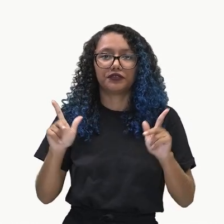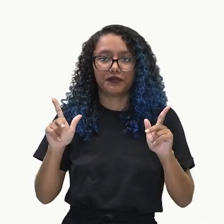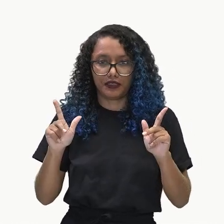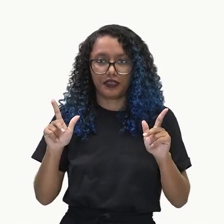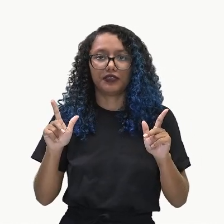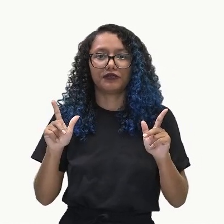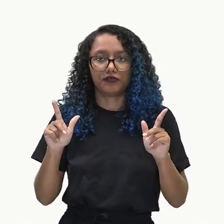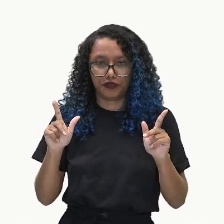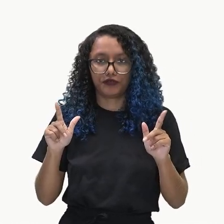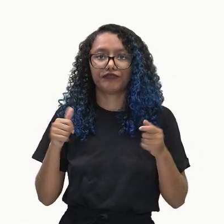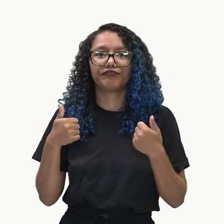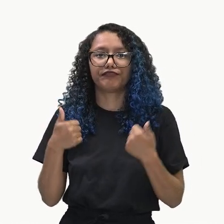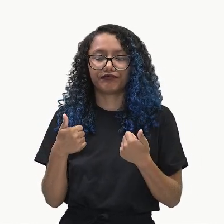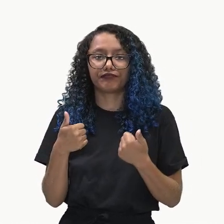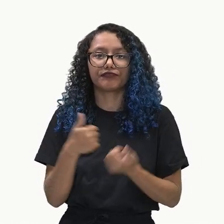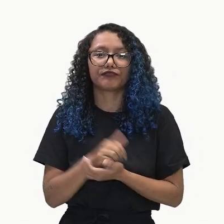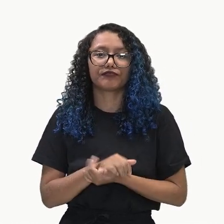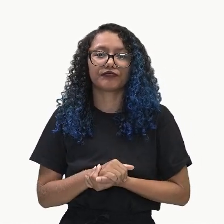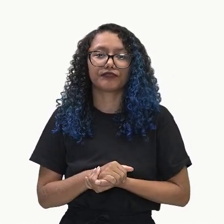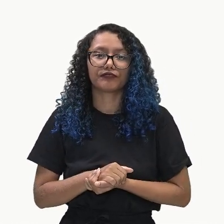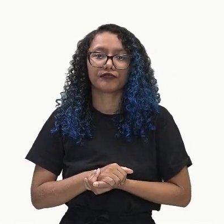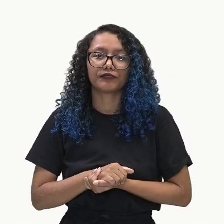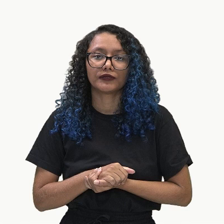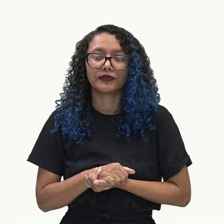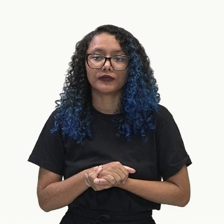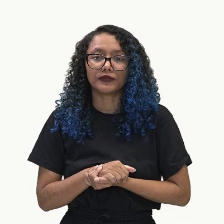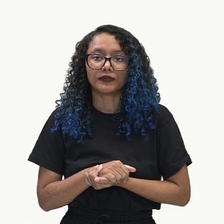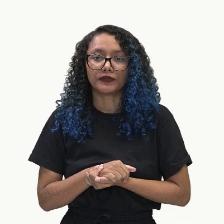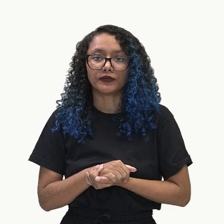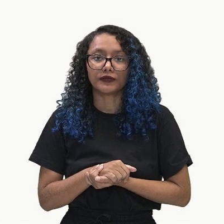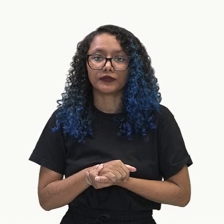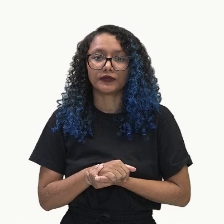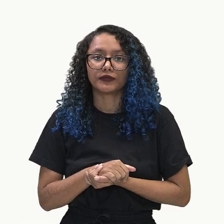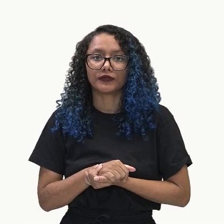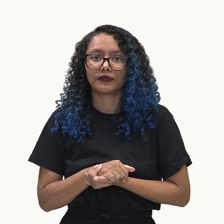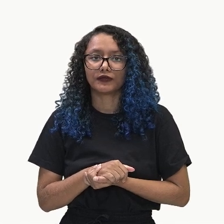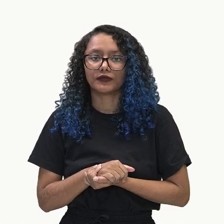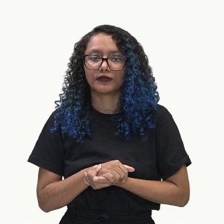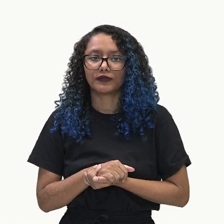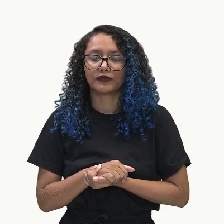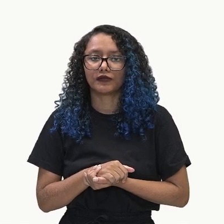eletrosfera, certo? E aí, quando